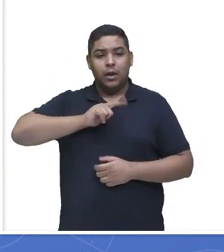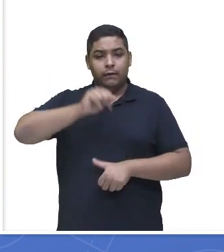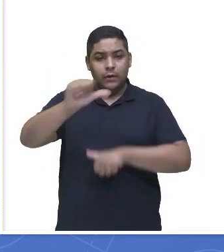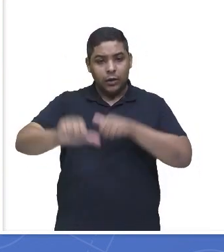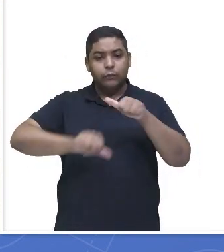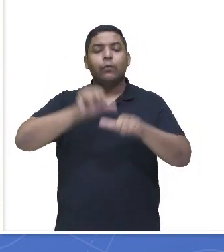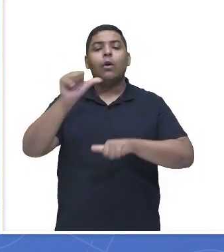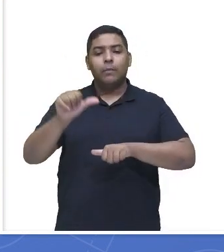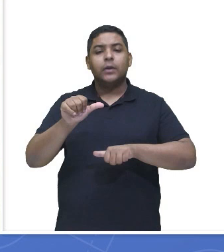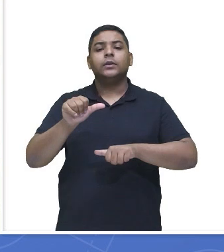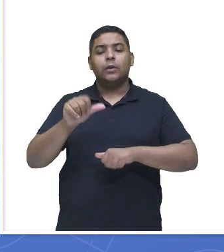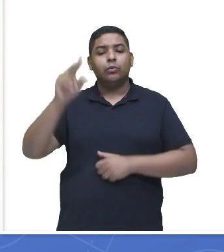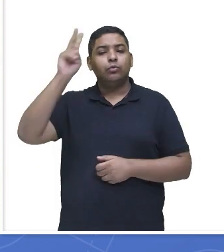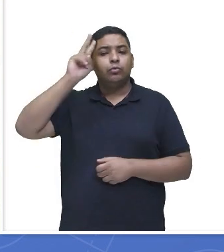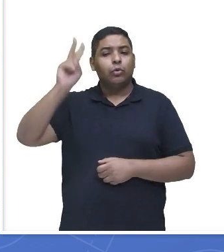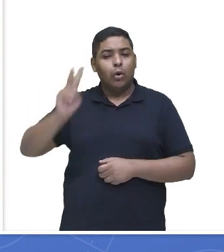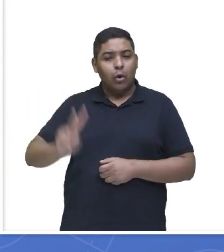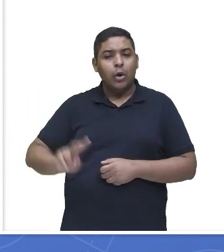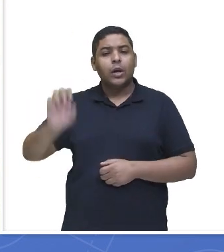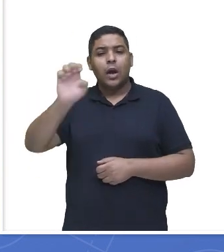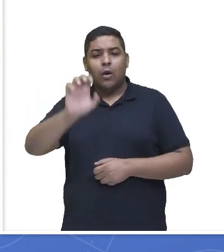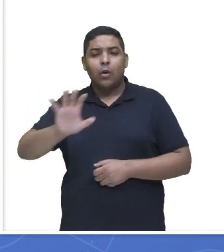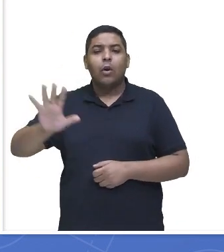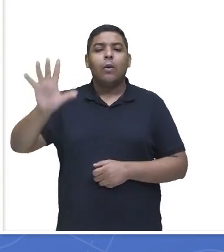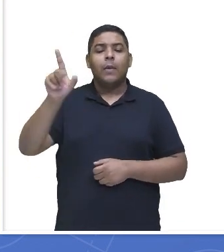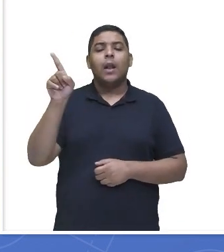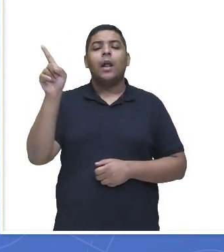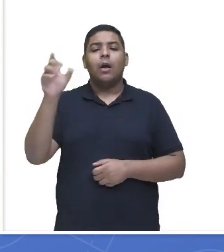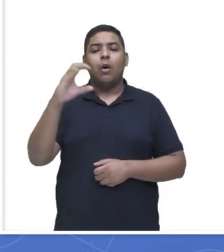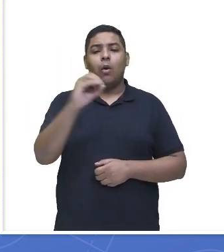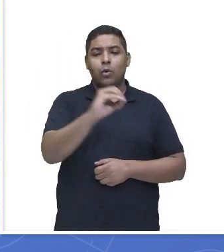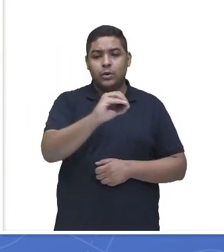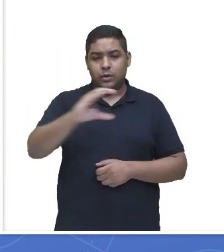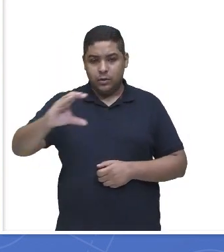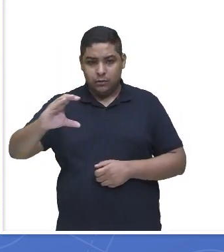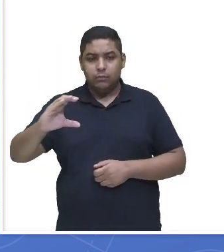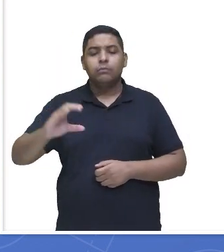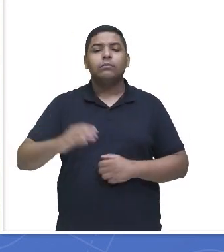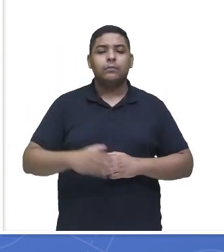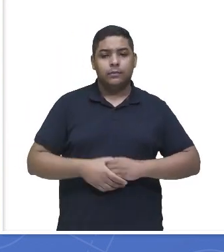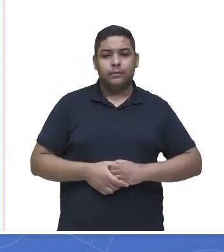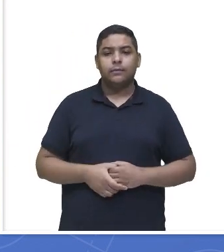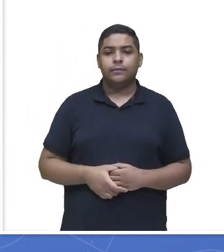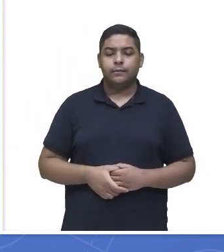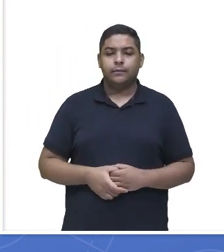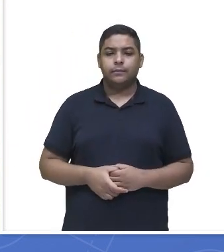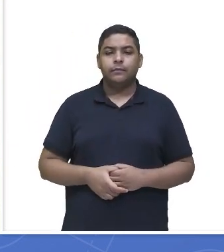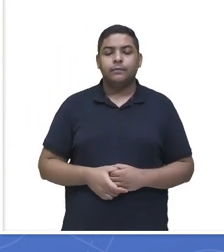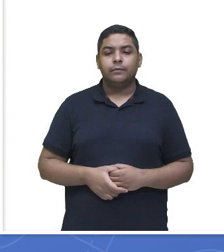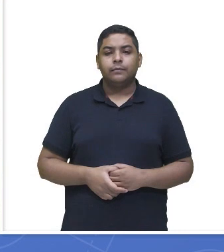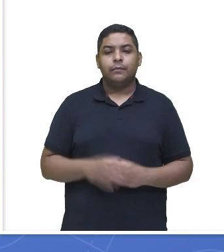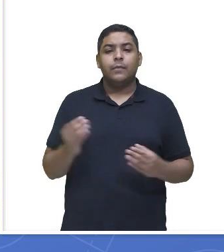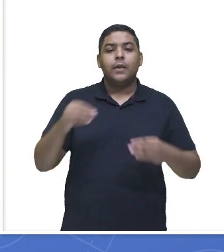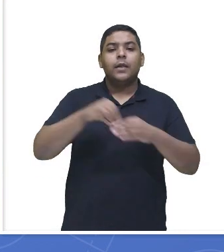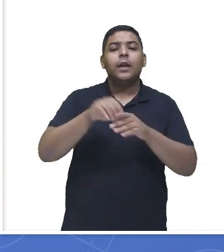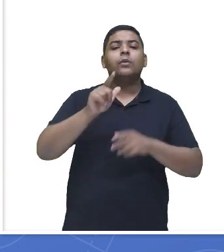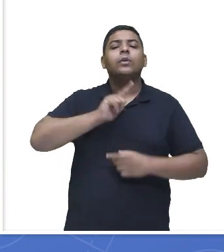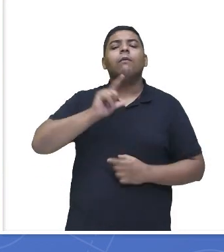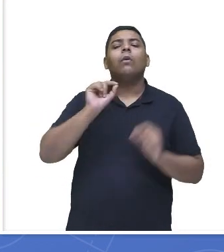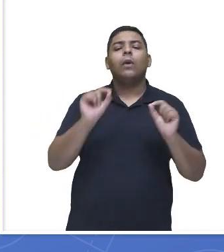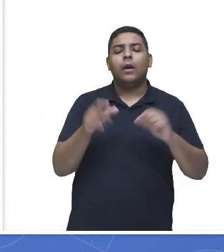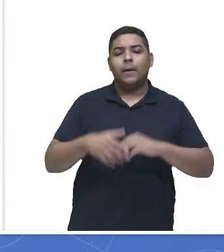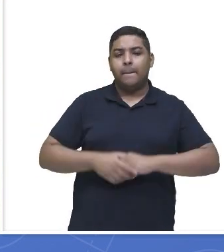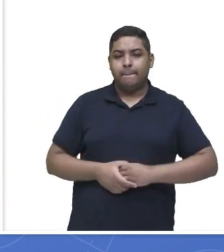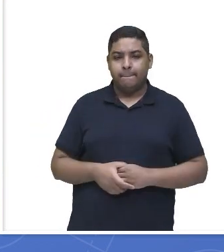falando da Europa, né? Nós estamos falando do Ocidente, nesse contexto aí. O que fizeram parte desse contexto histórico?